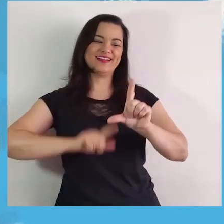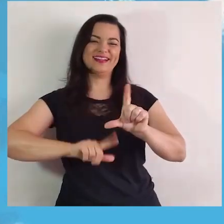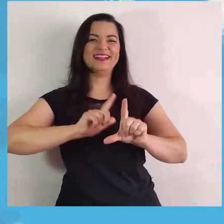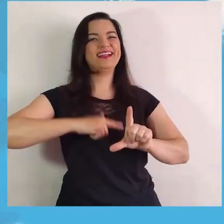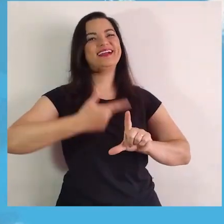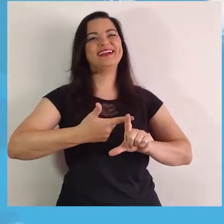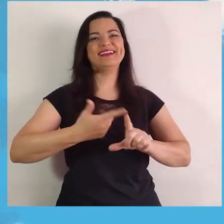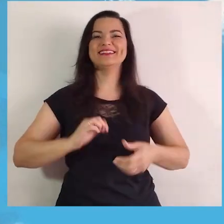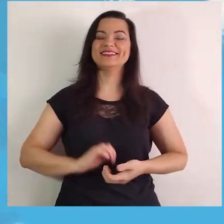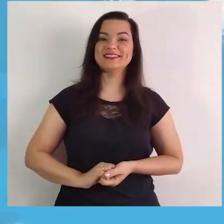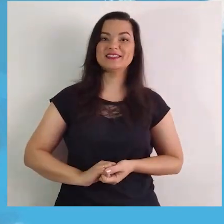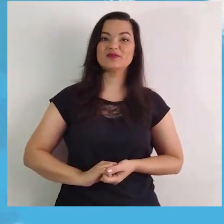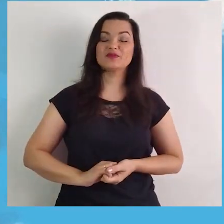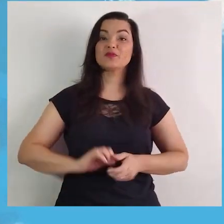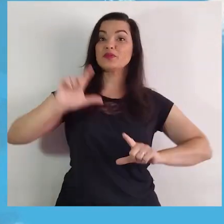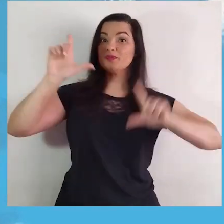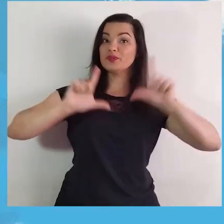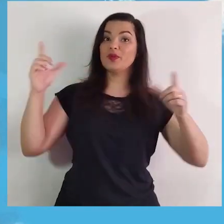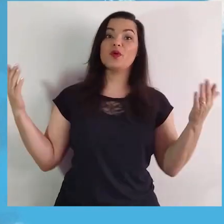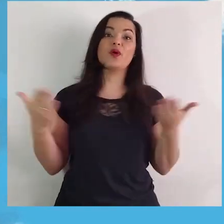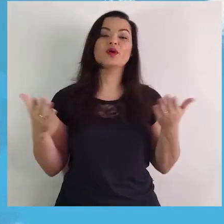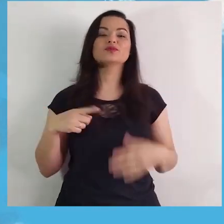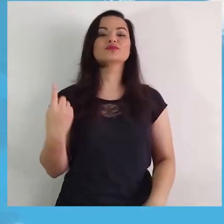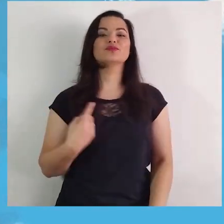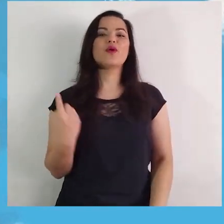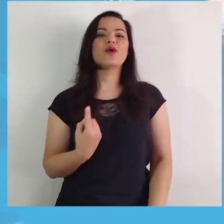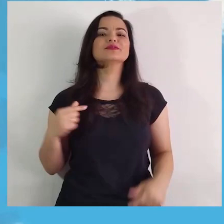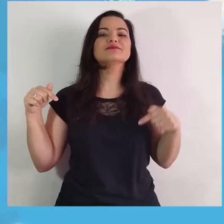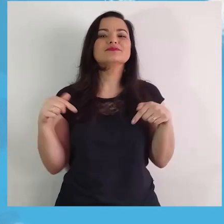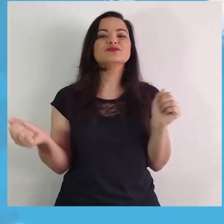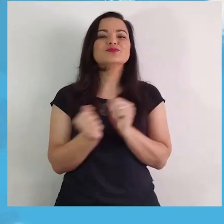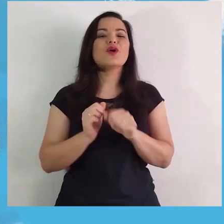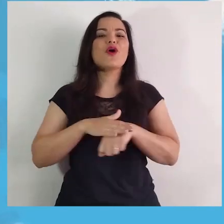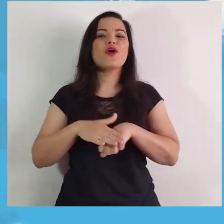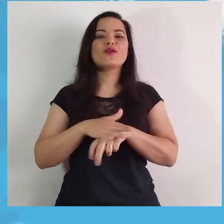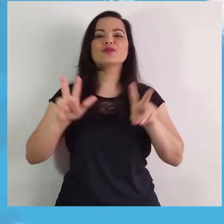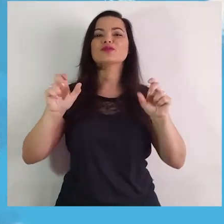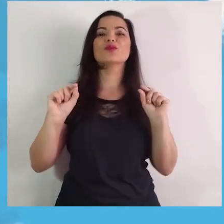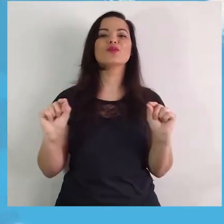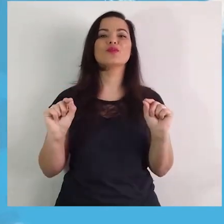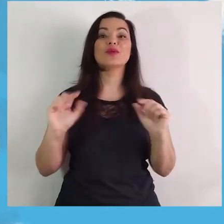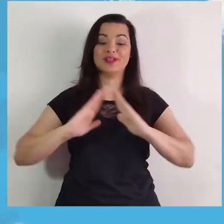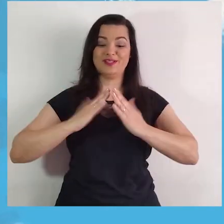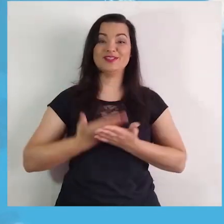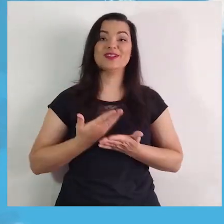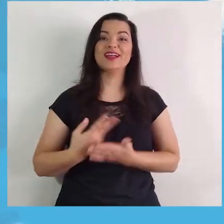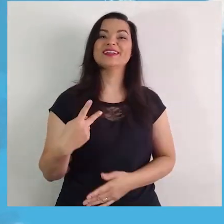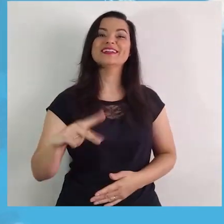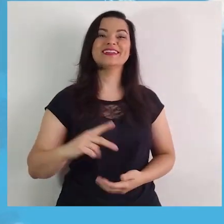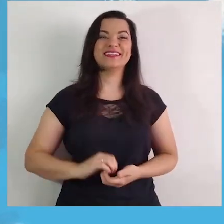das Letras. No programa de hoje, nós vamos falar sobre a sua